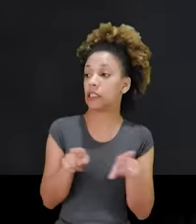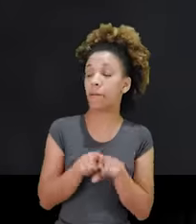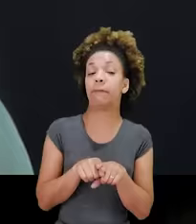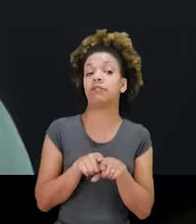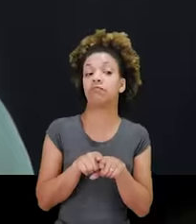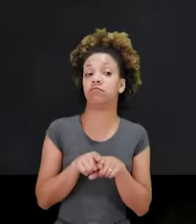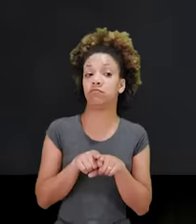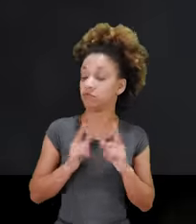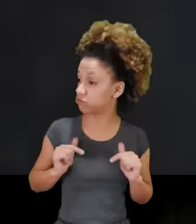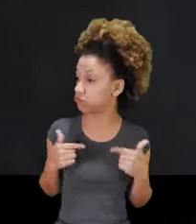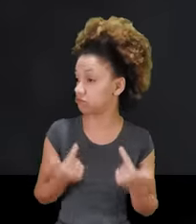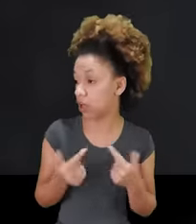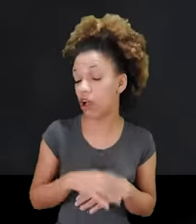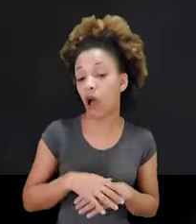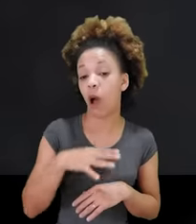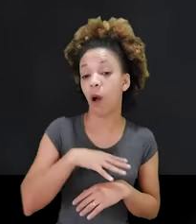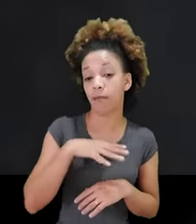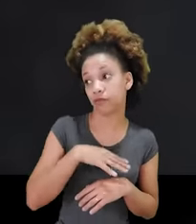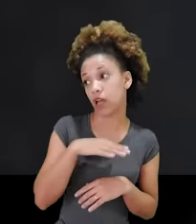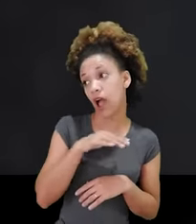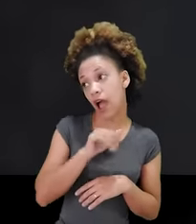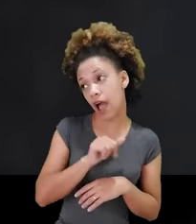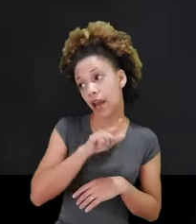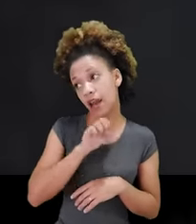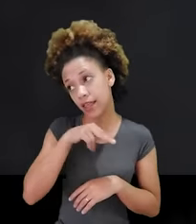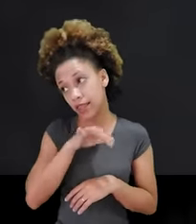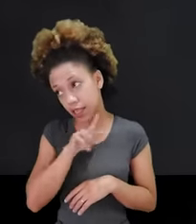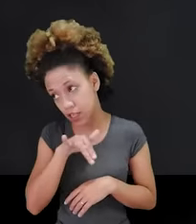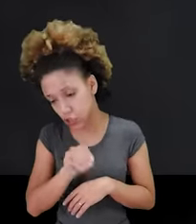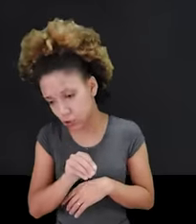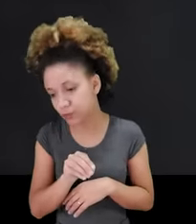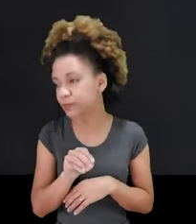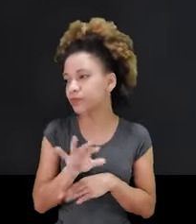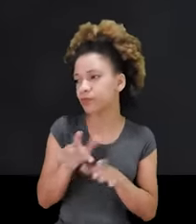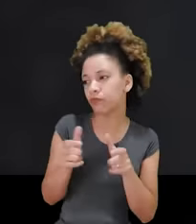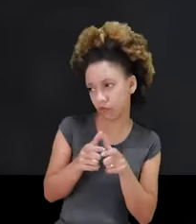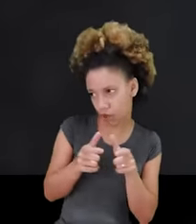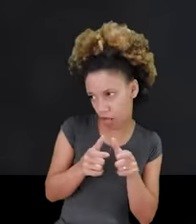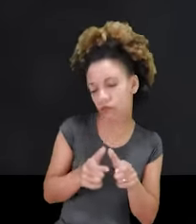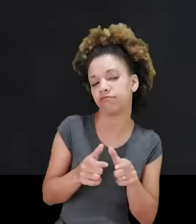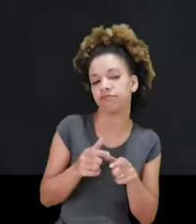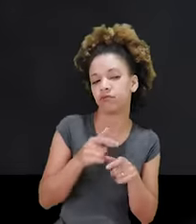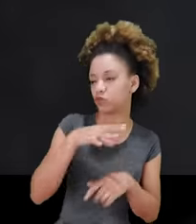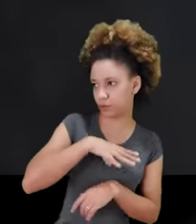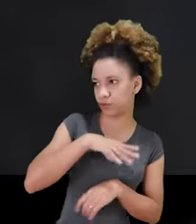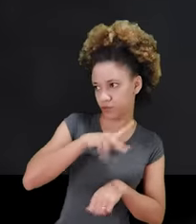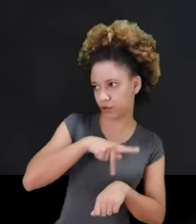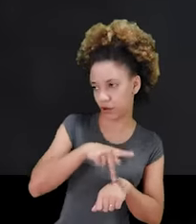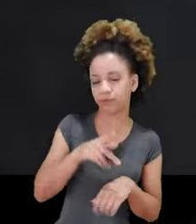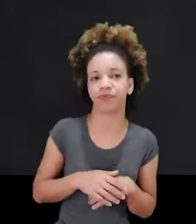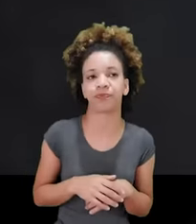frontal. Sim. O português do Alentejo, que é uma zona, que é uma província de Portugal,